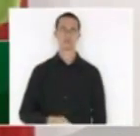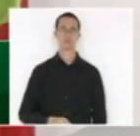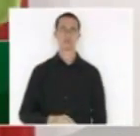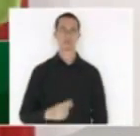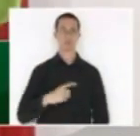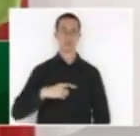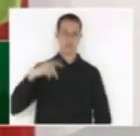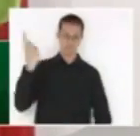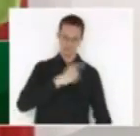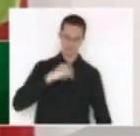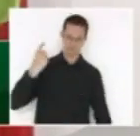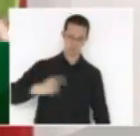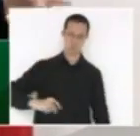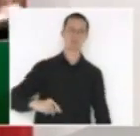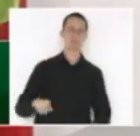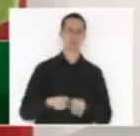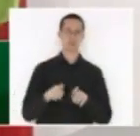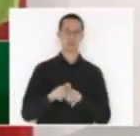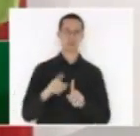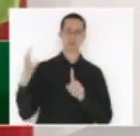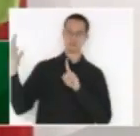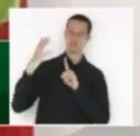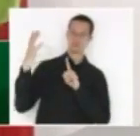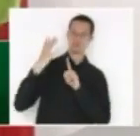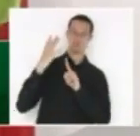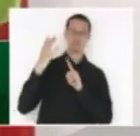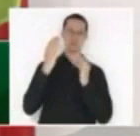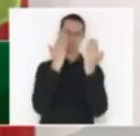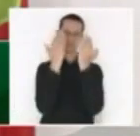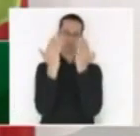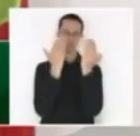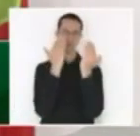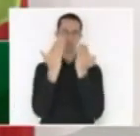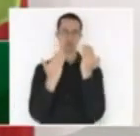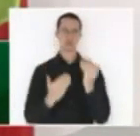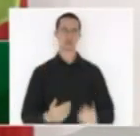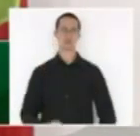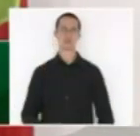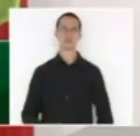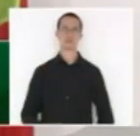física, psicológica. E aí quero também